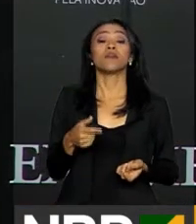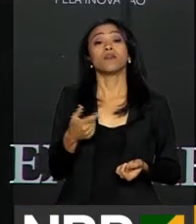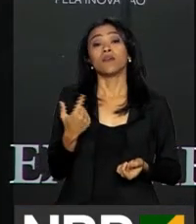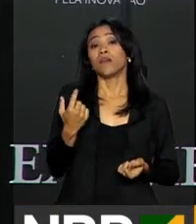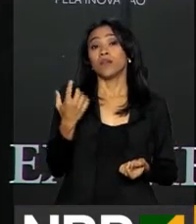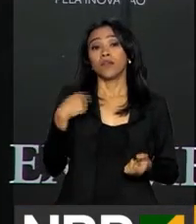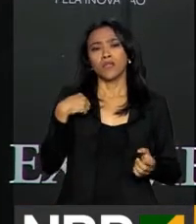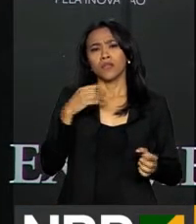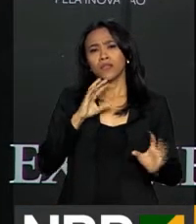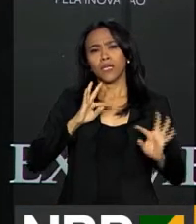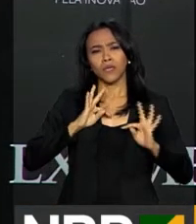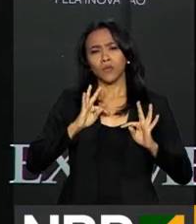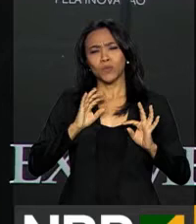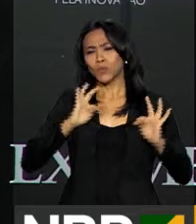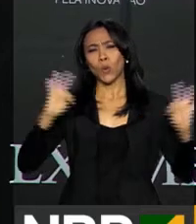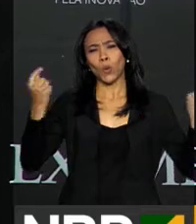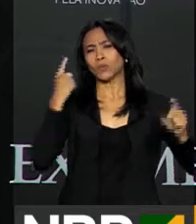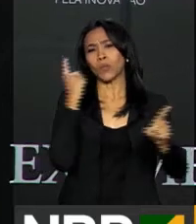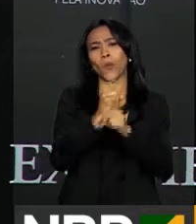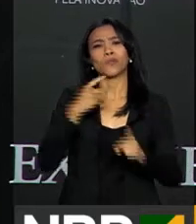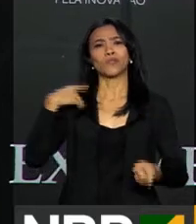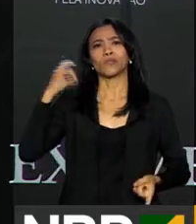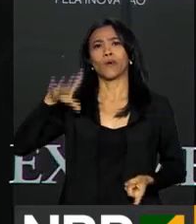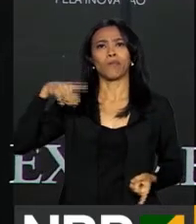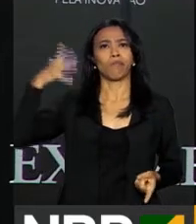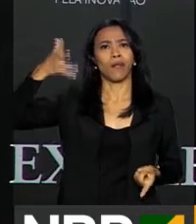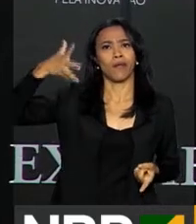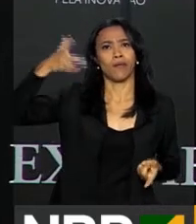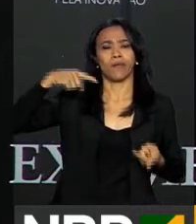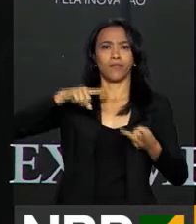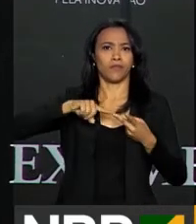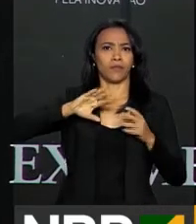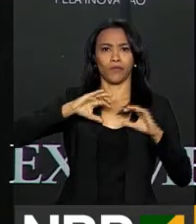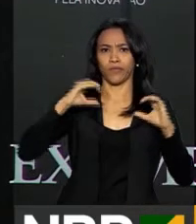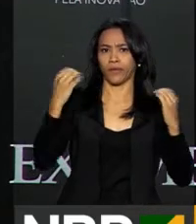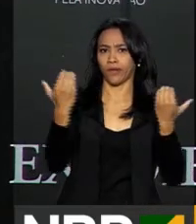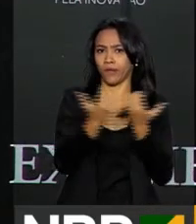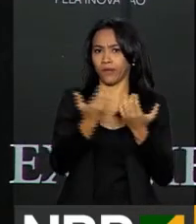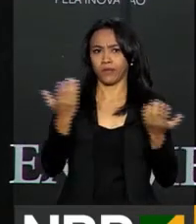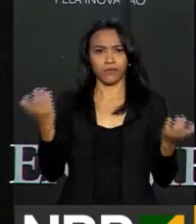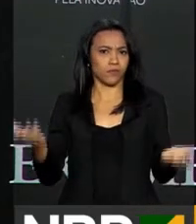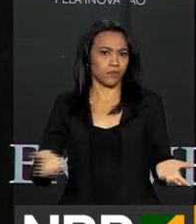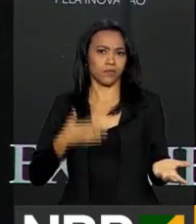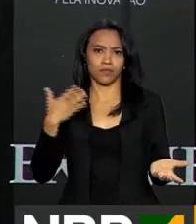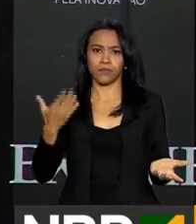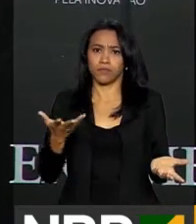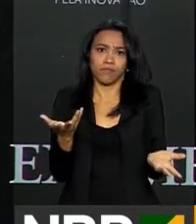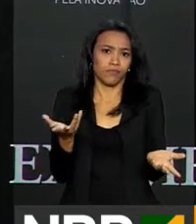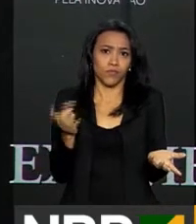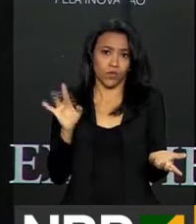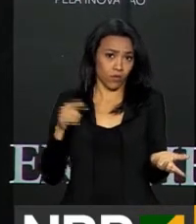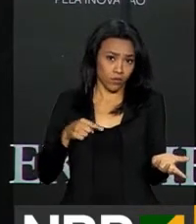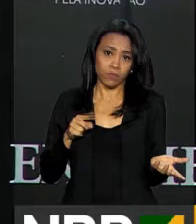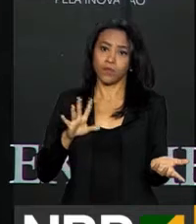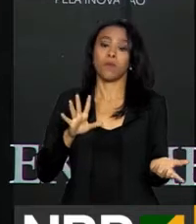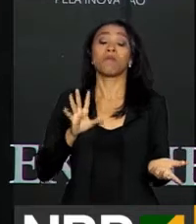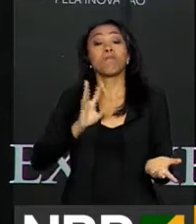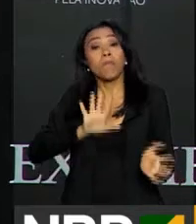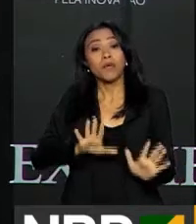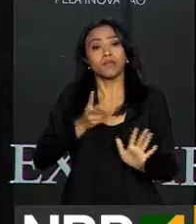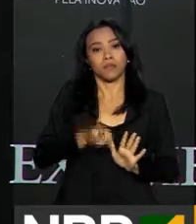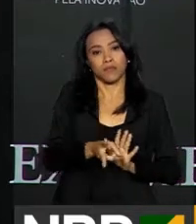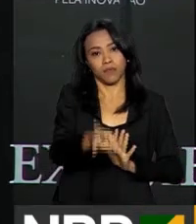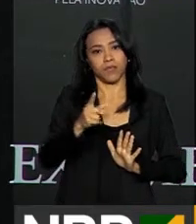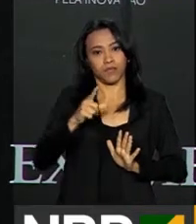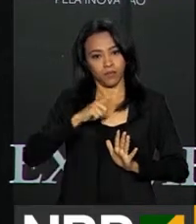resumir-se apenas a palestras e conferências e manifestações, mas toda vez que você tem,